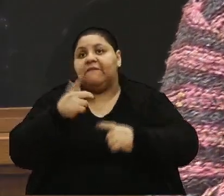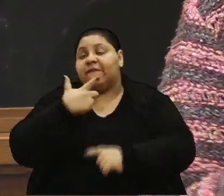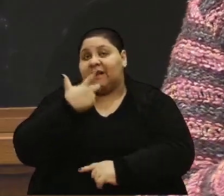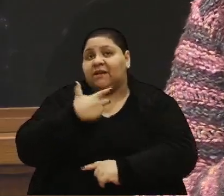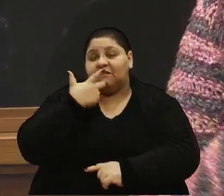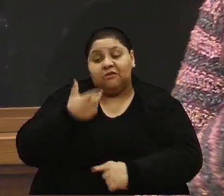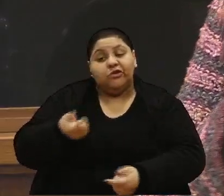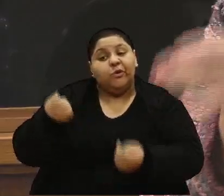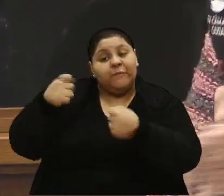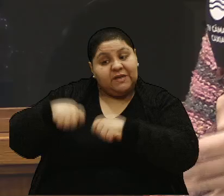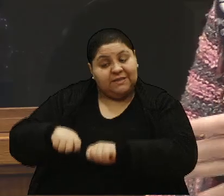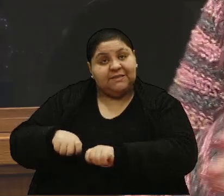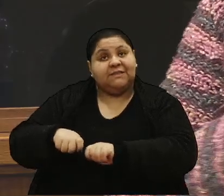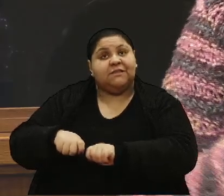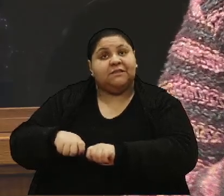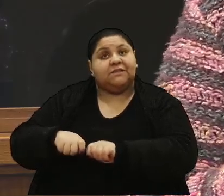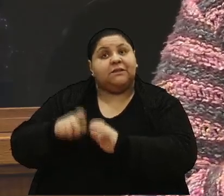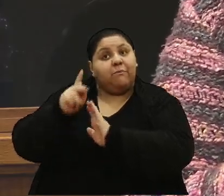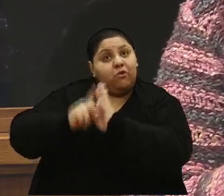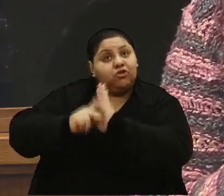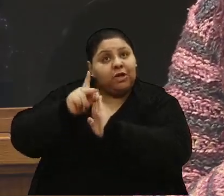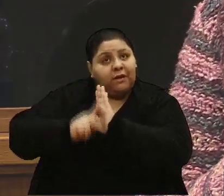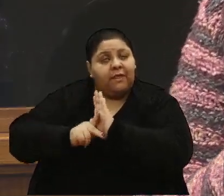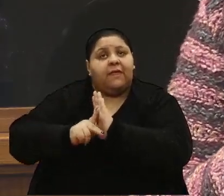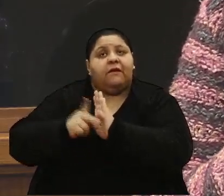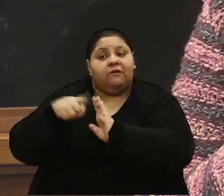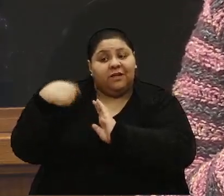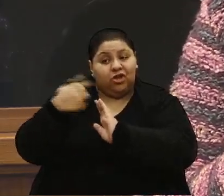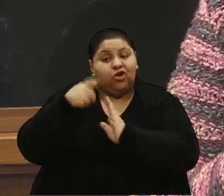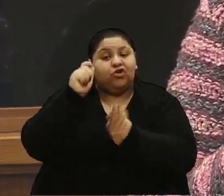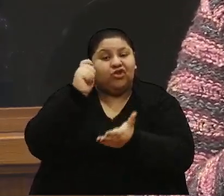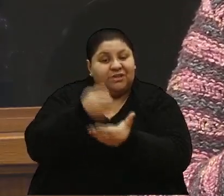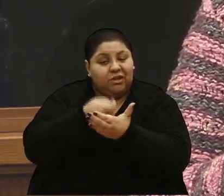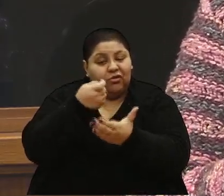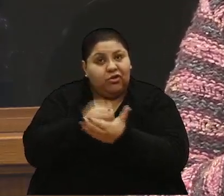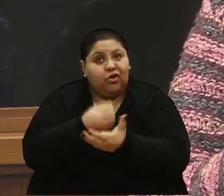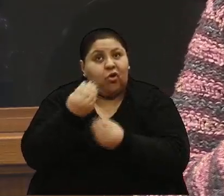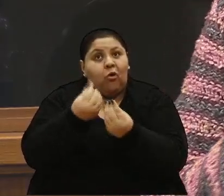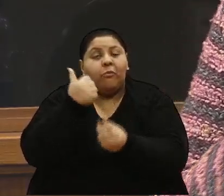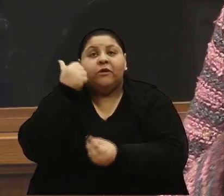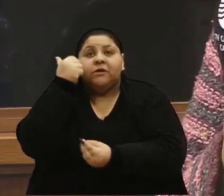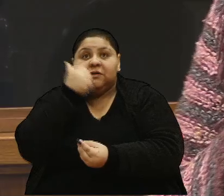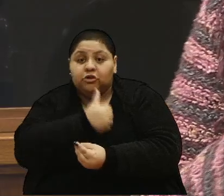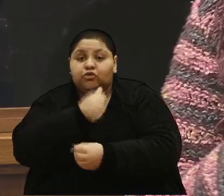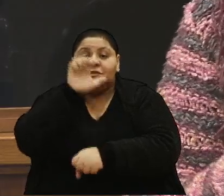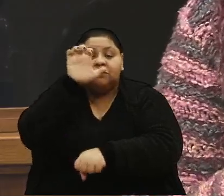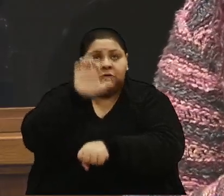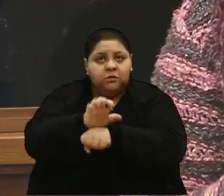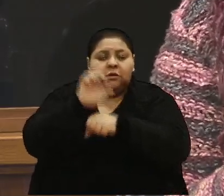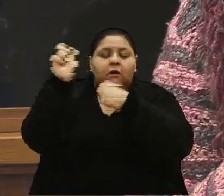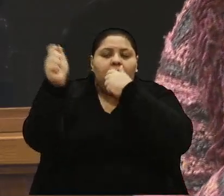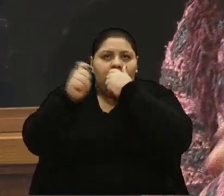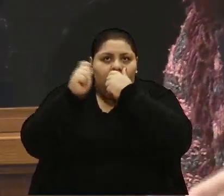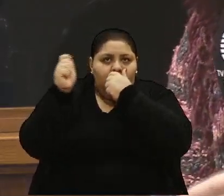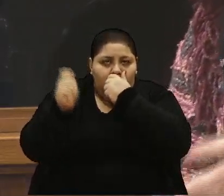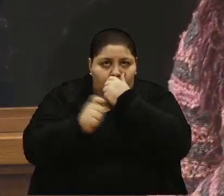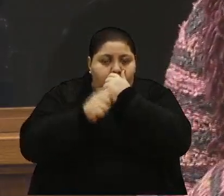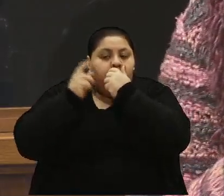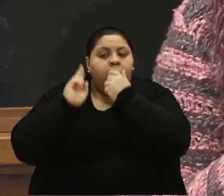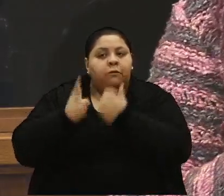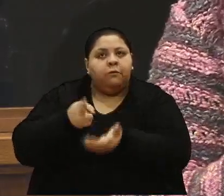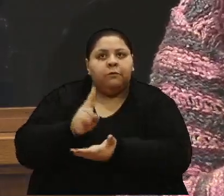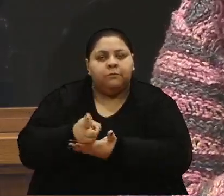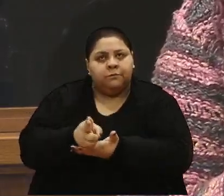vezes, precisa ter programas. Então, a nossa luta enquanto mulheres do Estado, gaúchas,